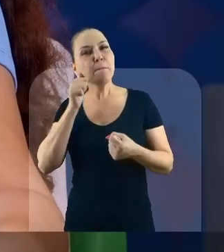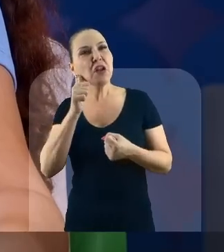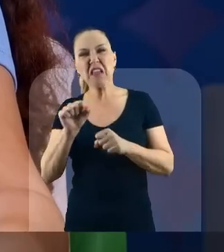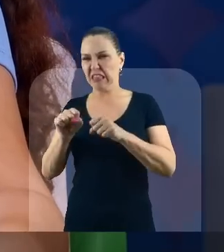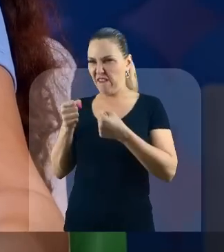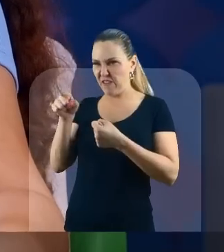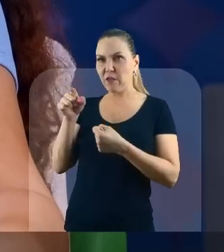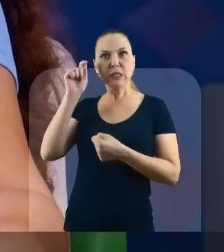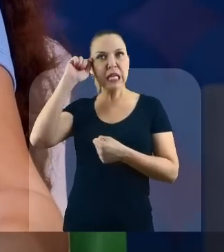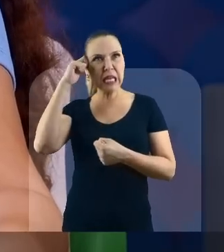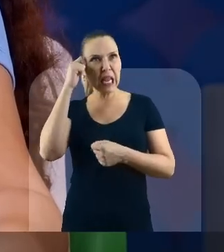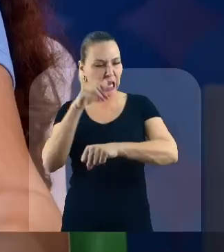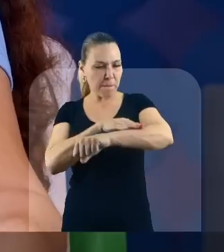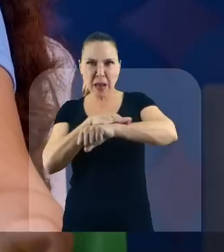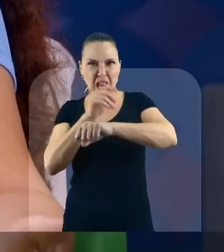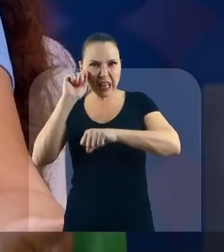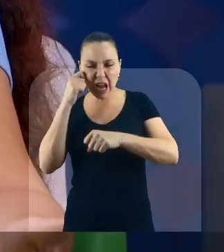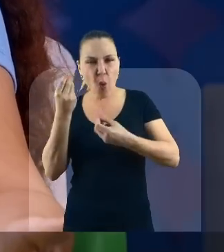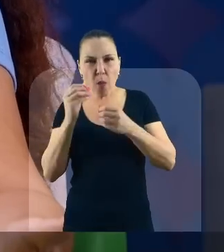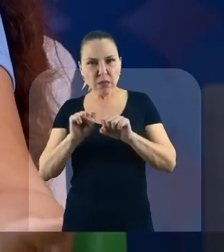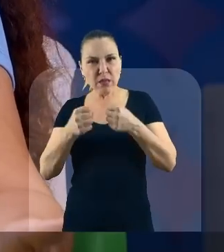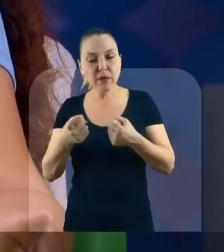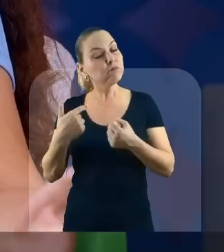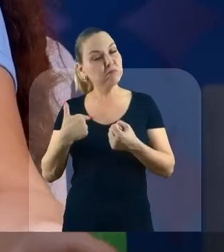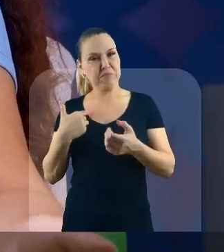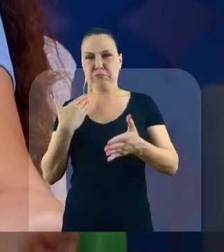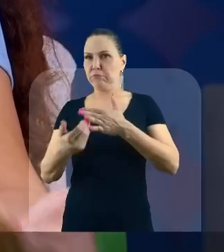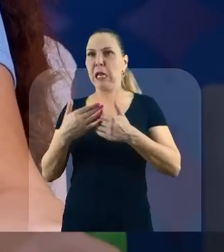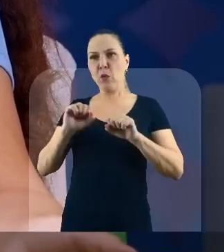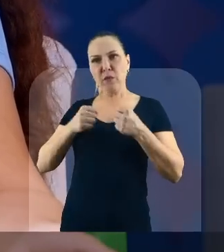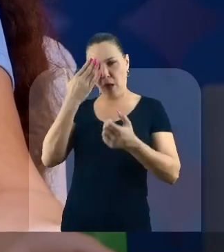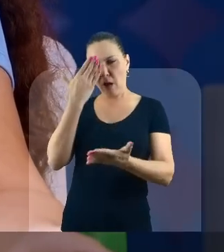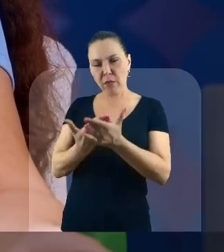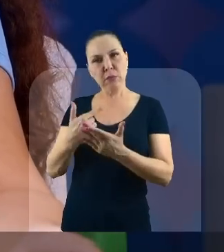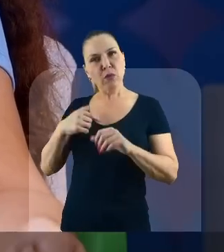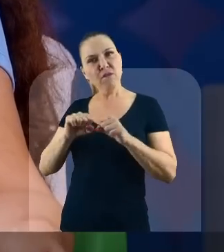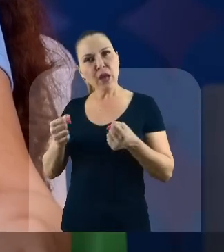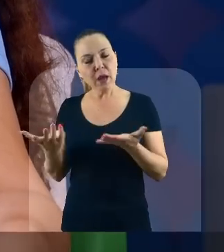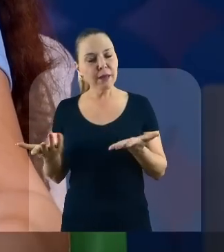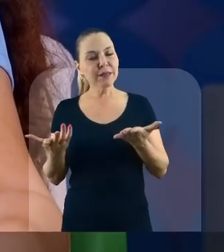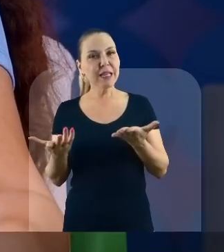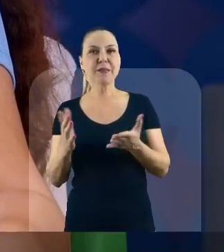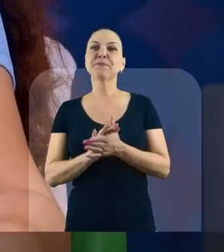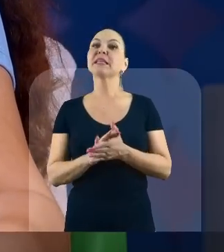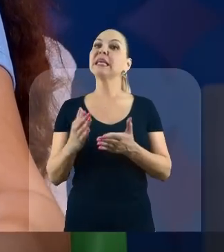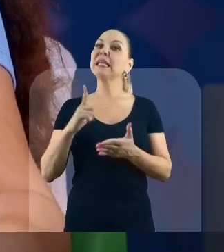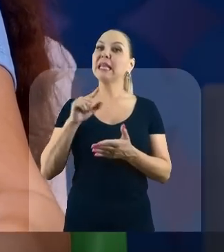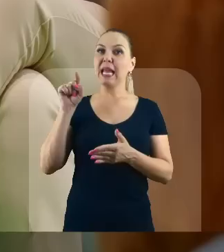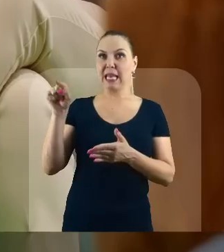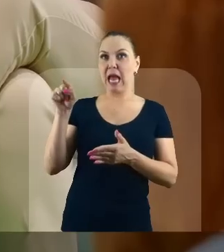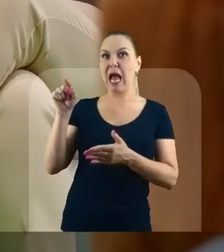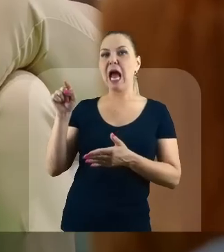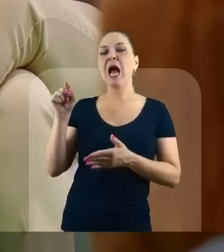você defende isso, mas você é negra. Mas o que tem a ver, né? Eu defendo o que eu defendo. E a gente tem um caso agora lá